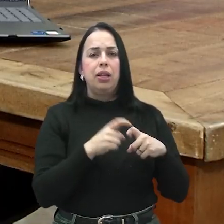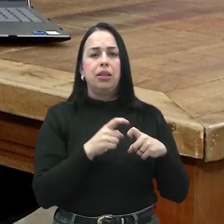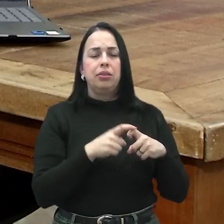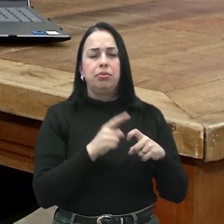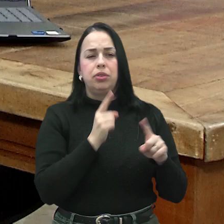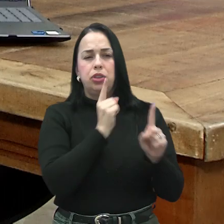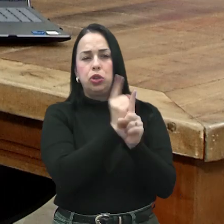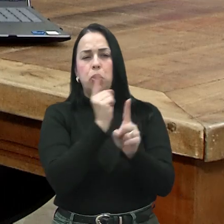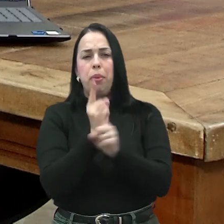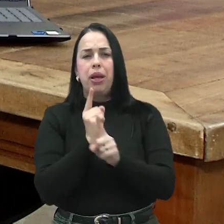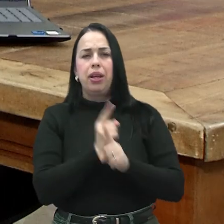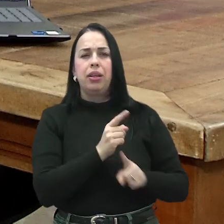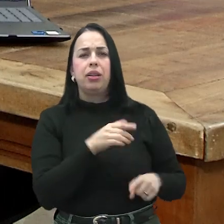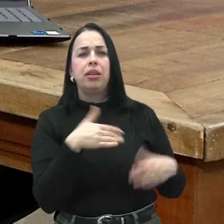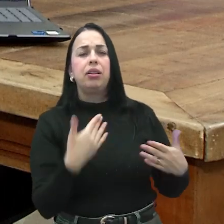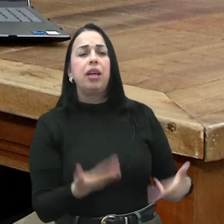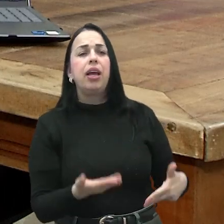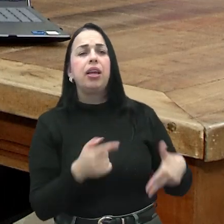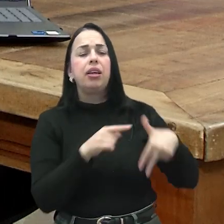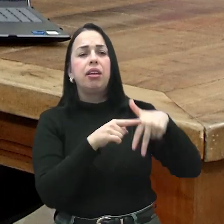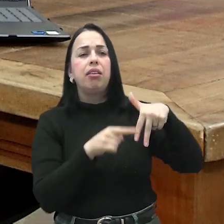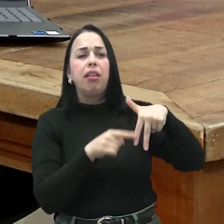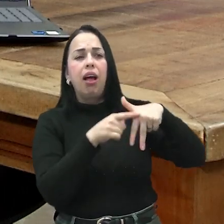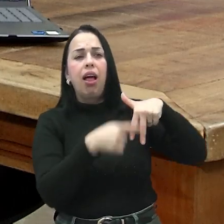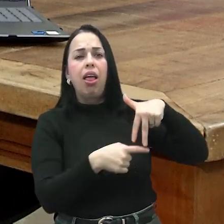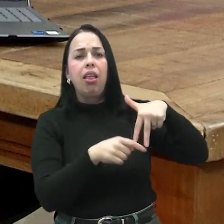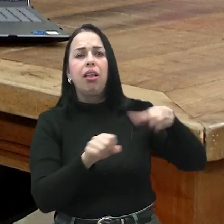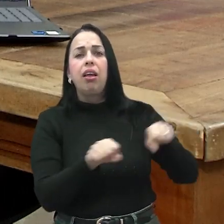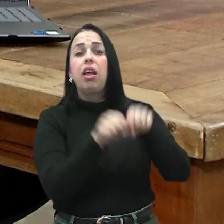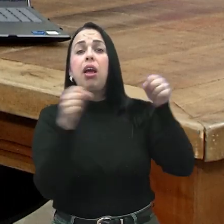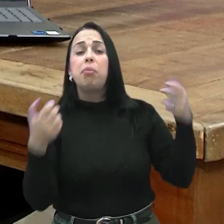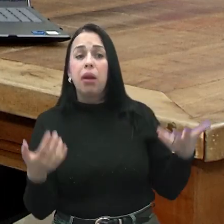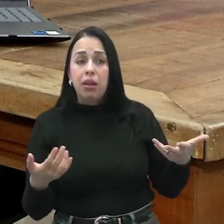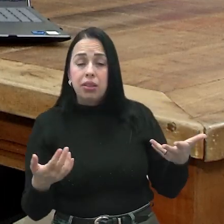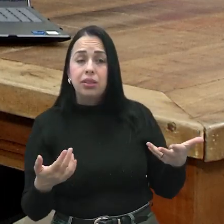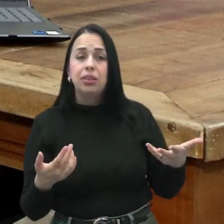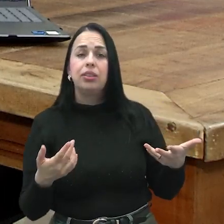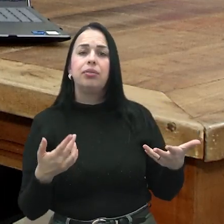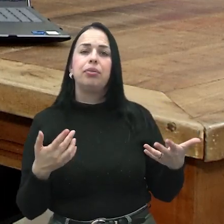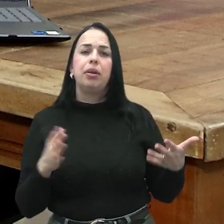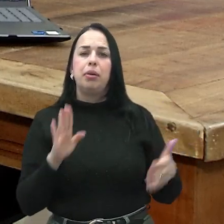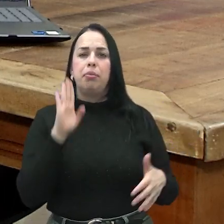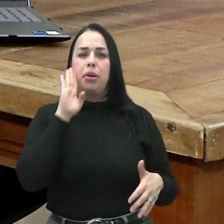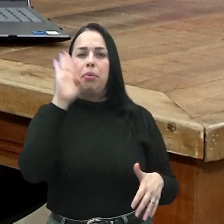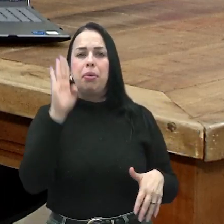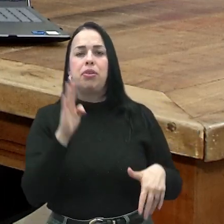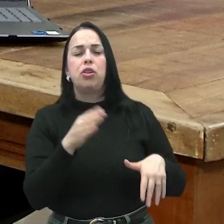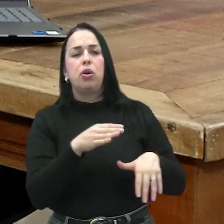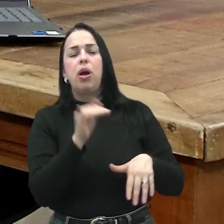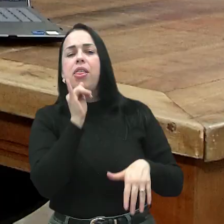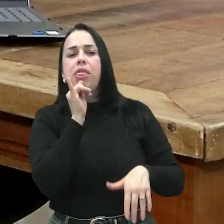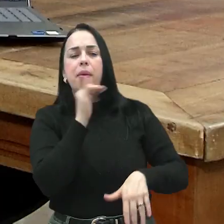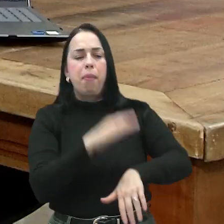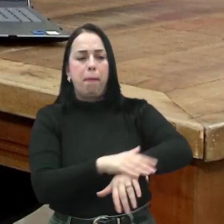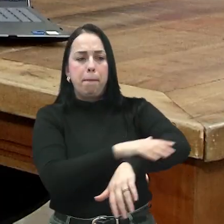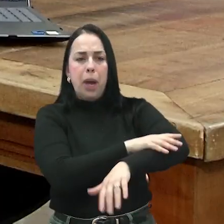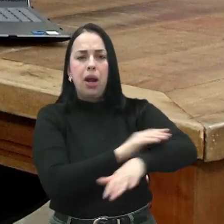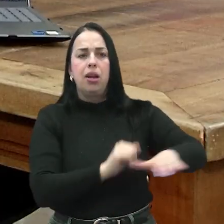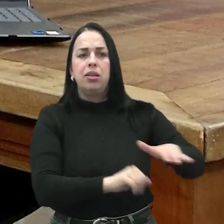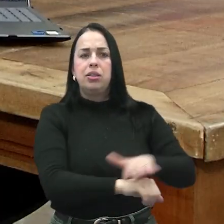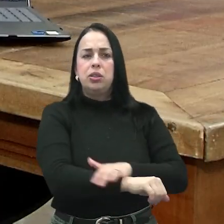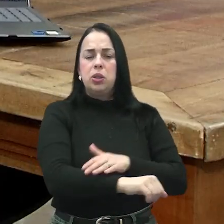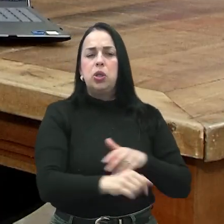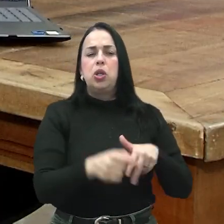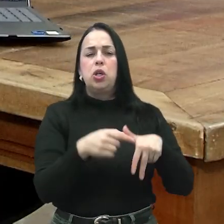os médicos identificarem as fraturas, principalmente em lugares mais como a mão, o braço,